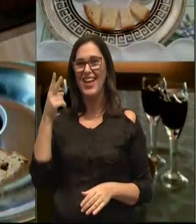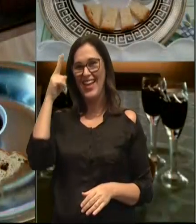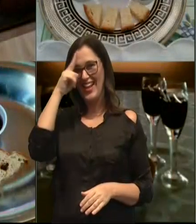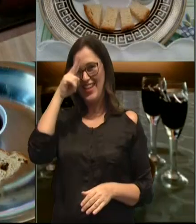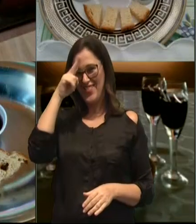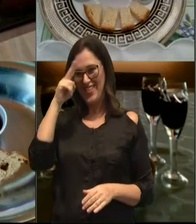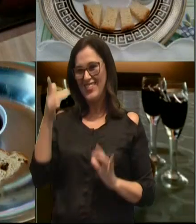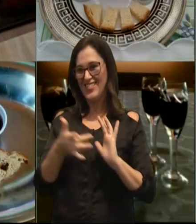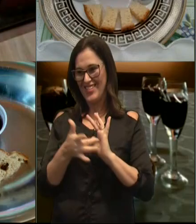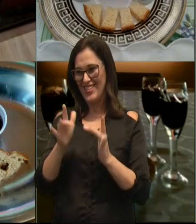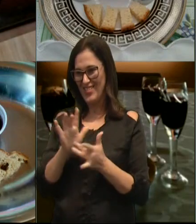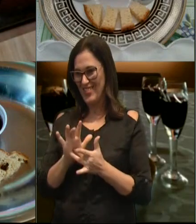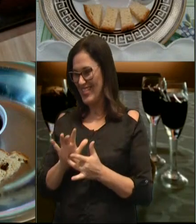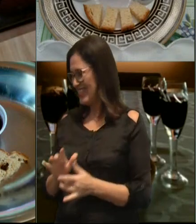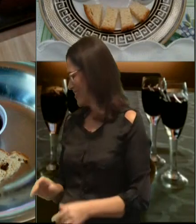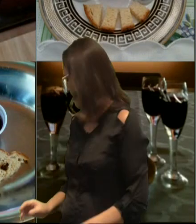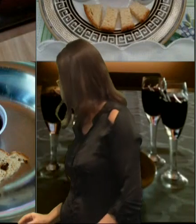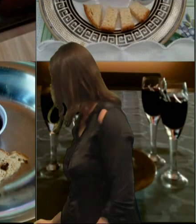de Jesus.